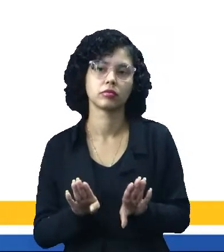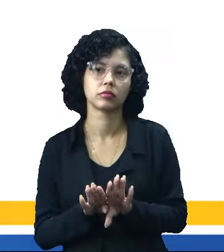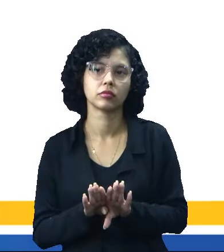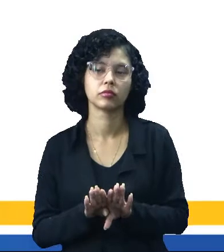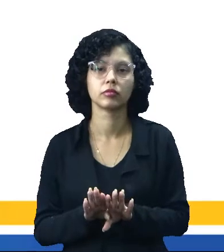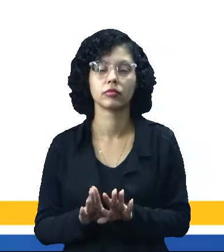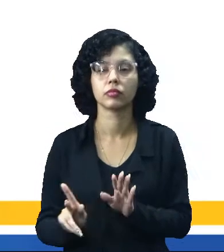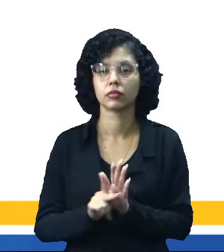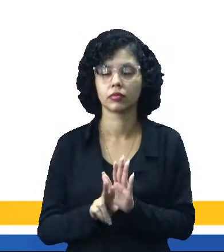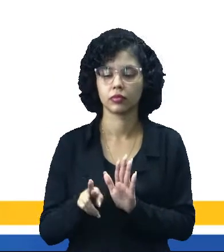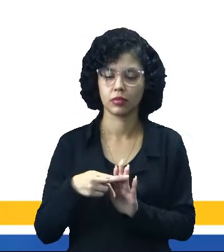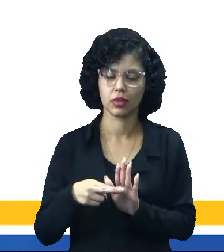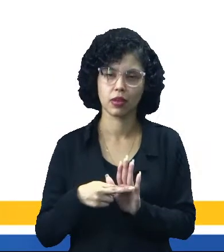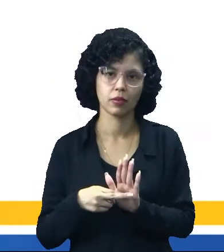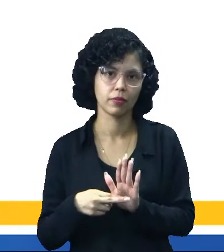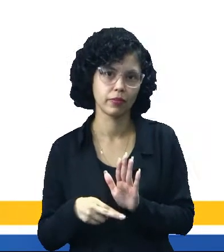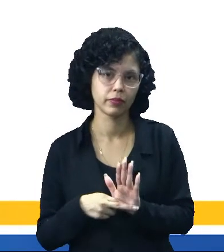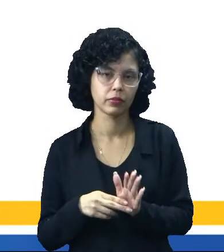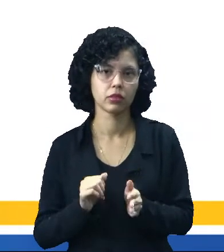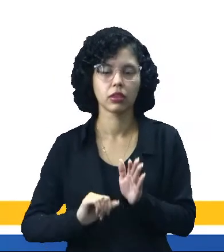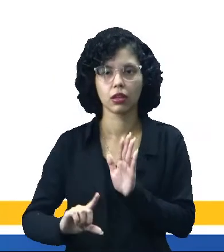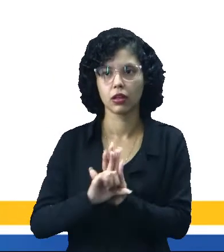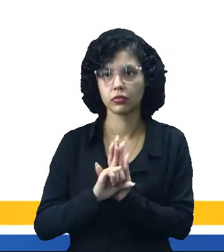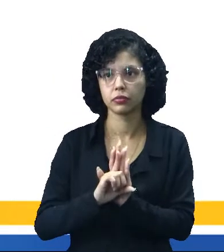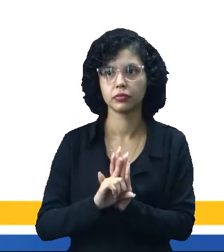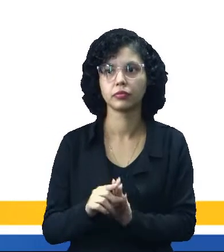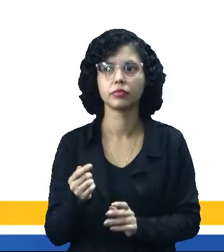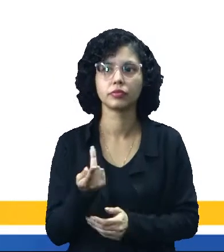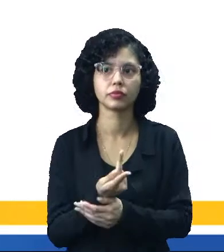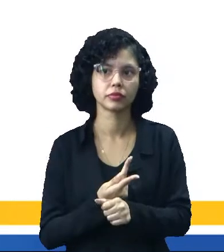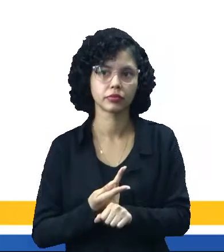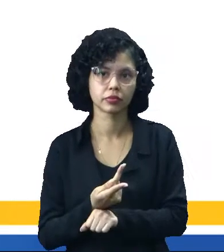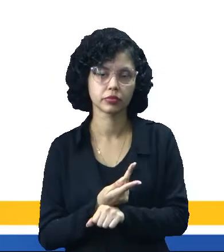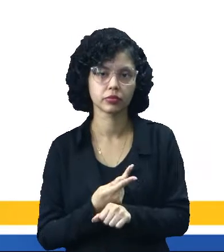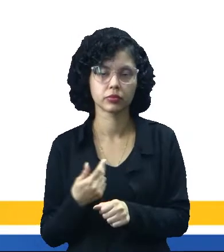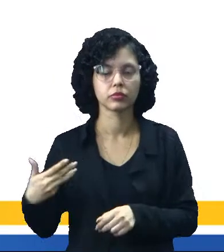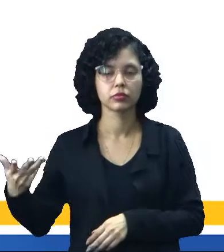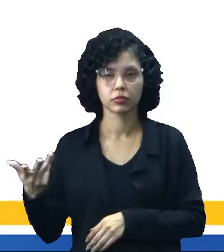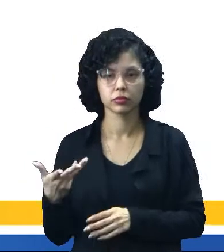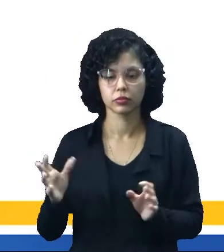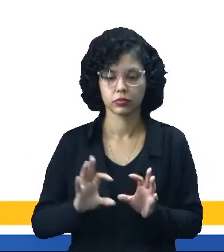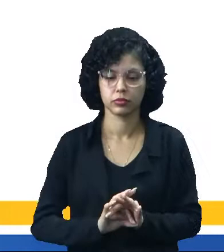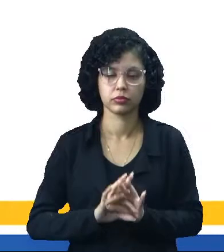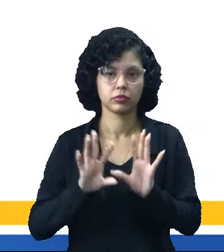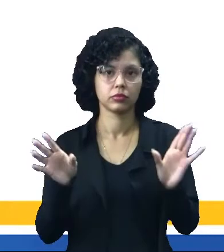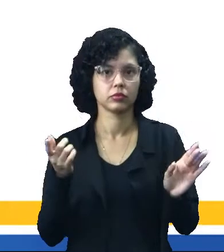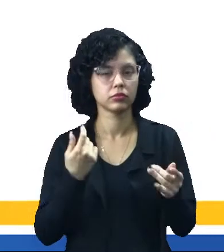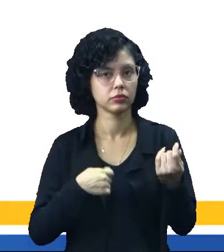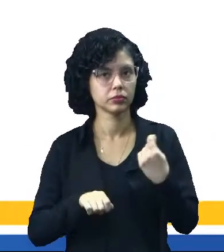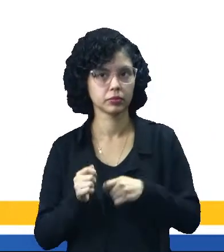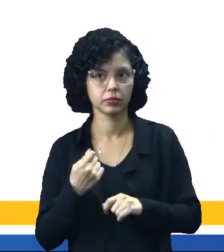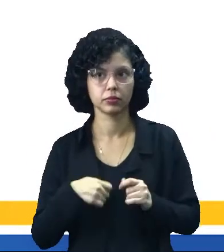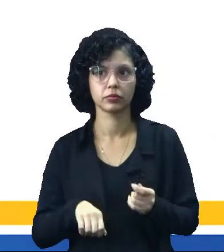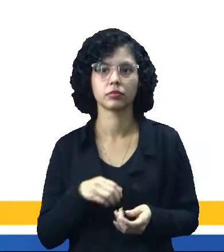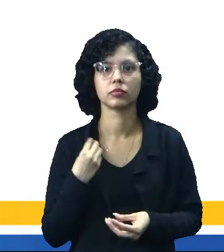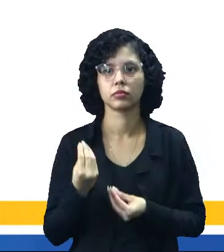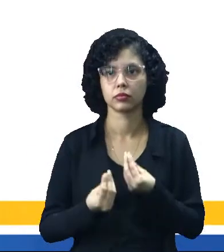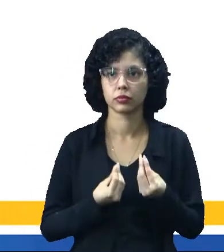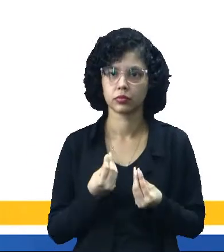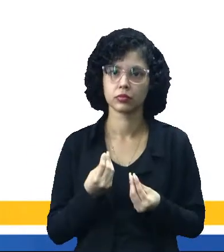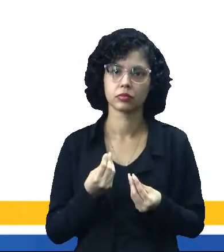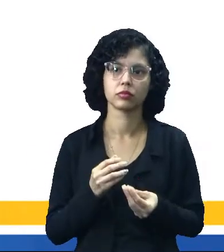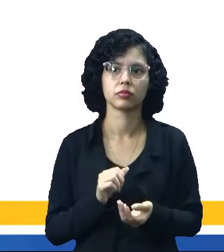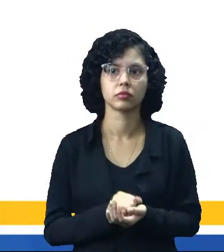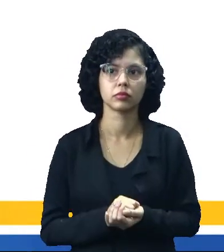que se autorregula, né, a lei da oferta e da procura, que é uma das bases do liberalismo econômico ali, né, dita